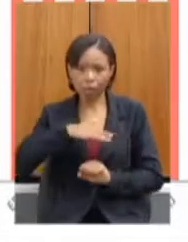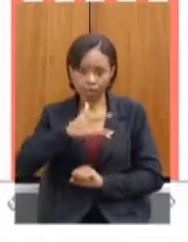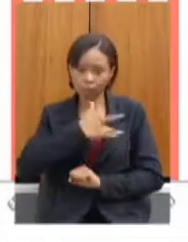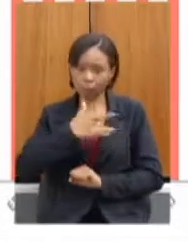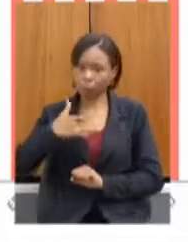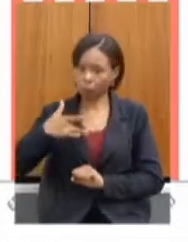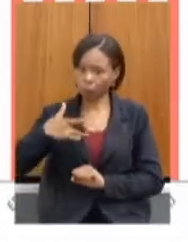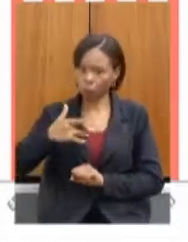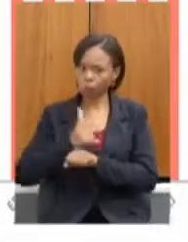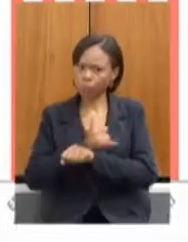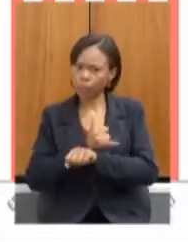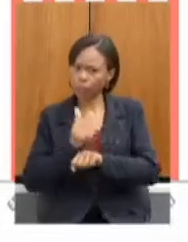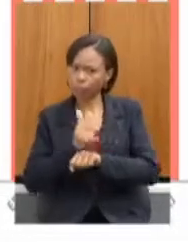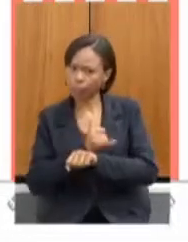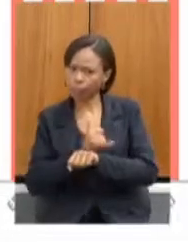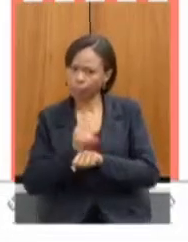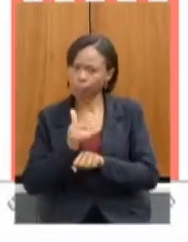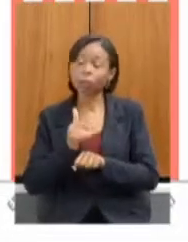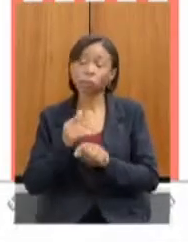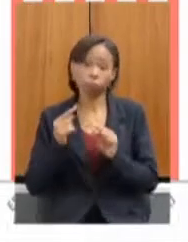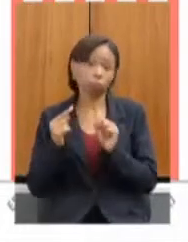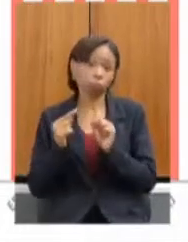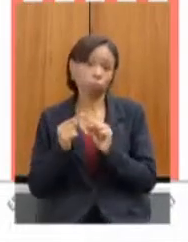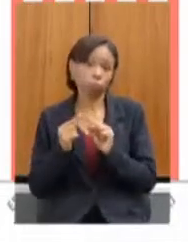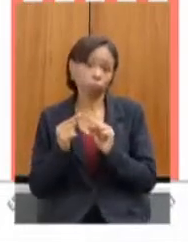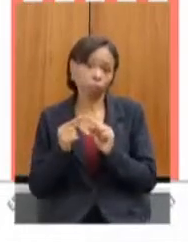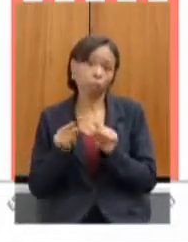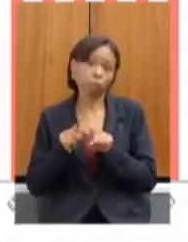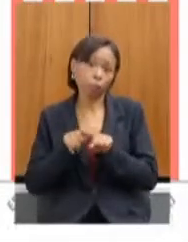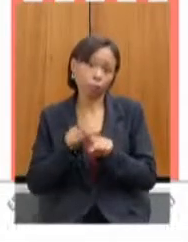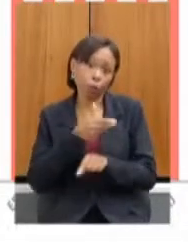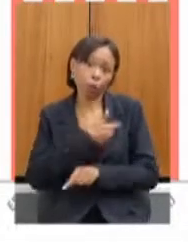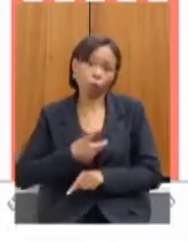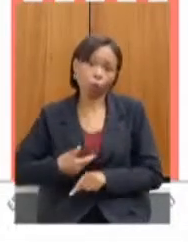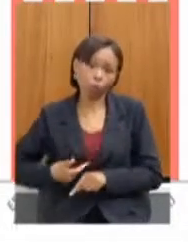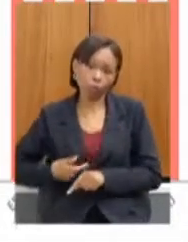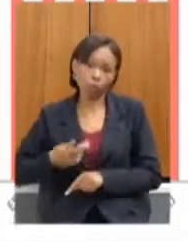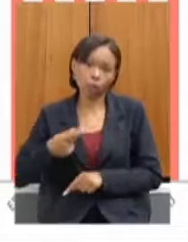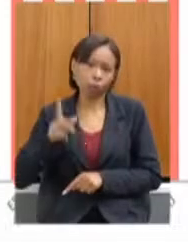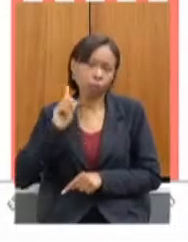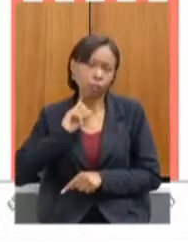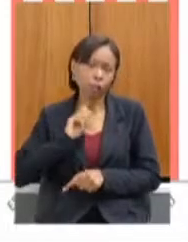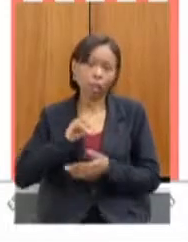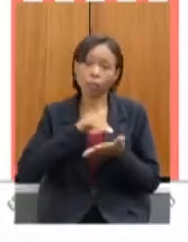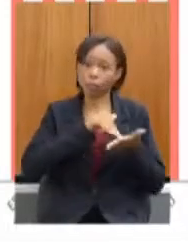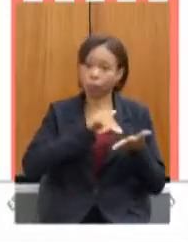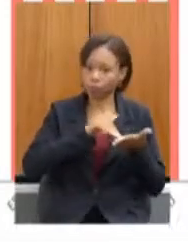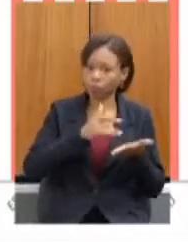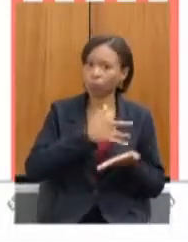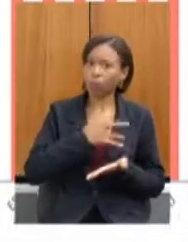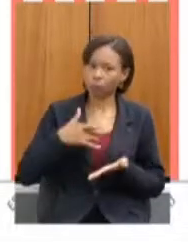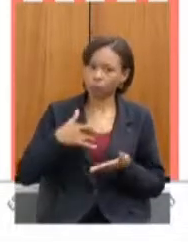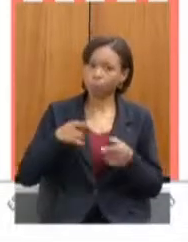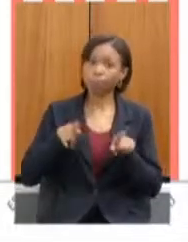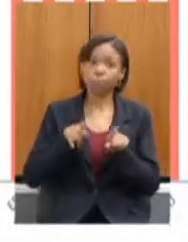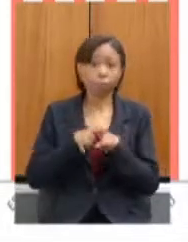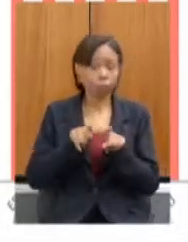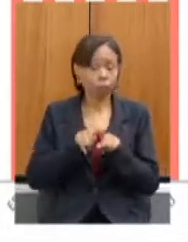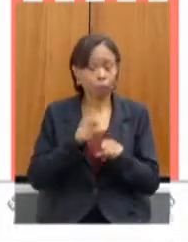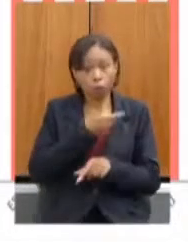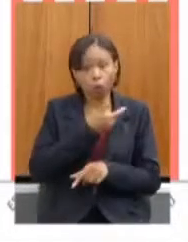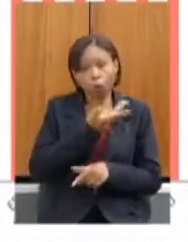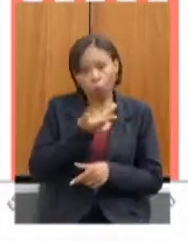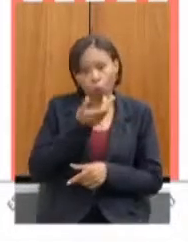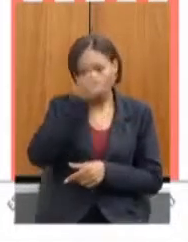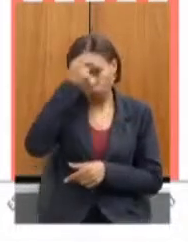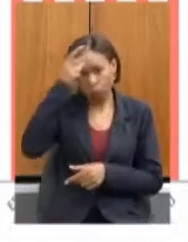isso eu entendo que tem sem relação com o governo do estado Secretaria Estadual de Saúde mas também com os governos